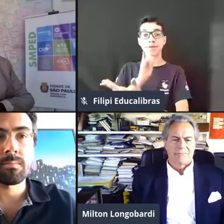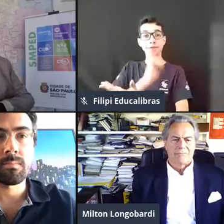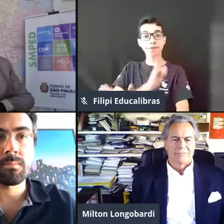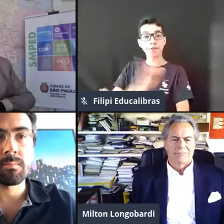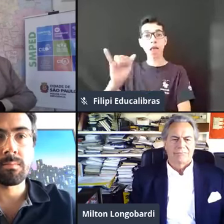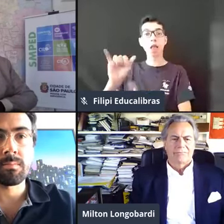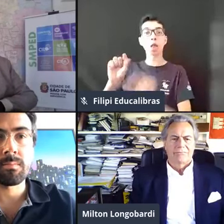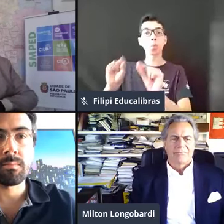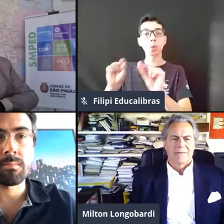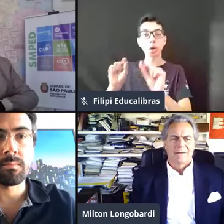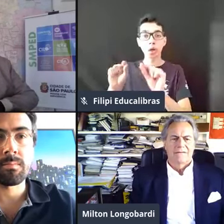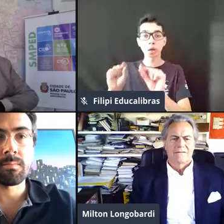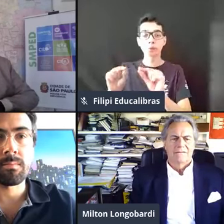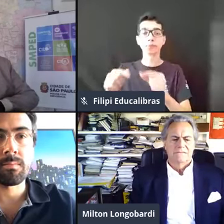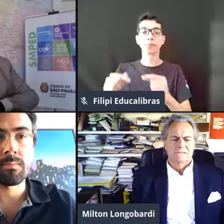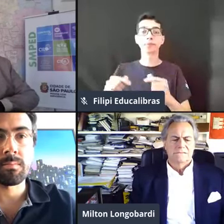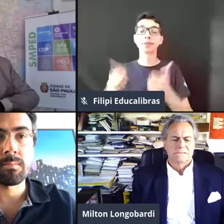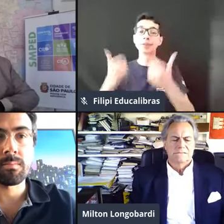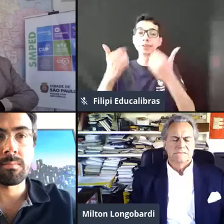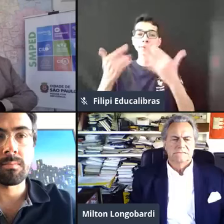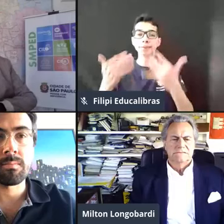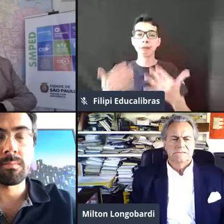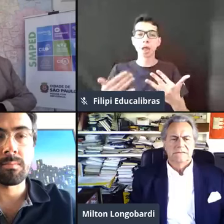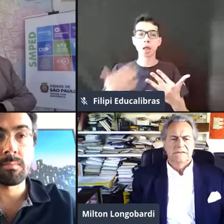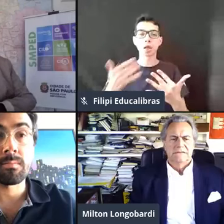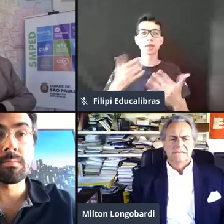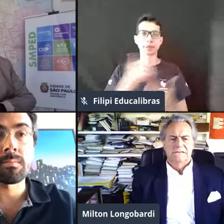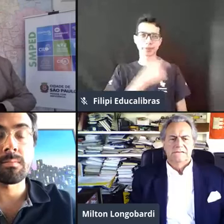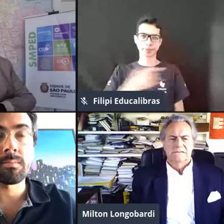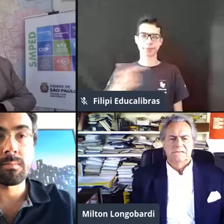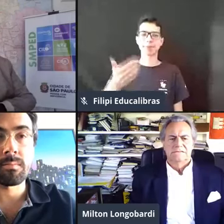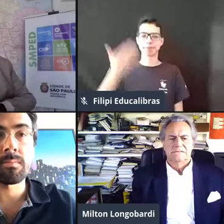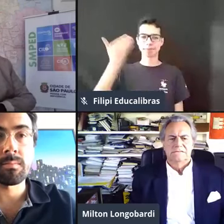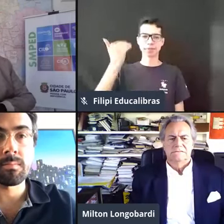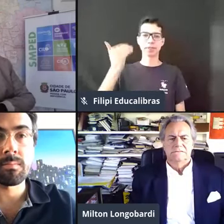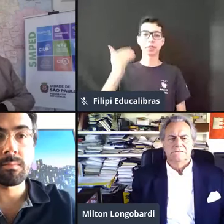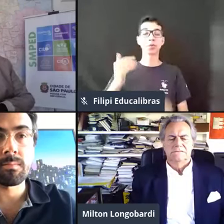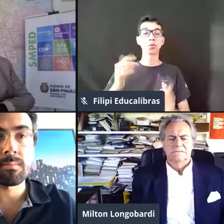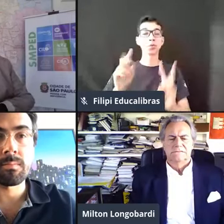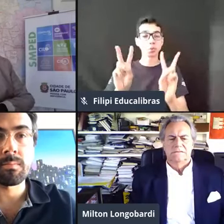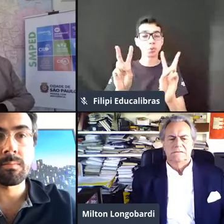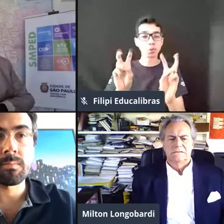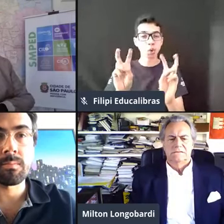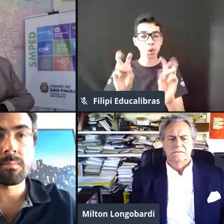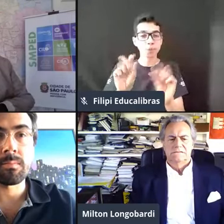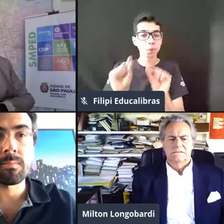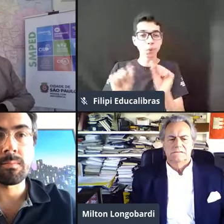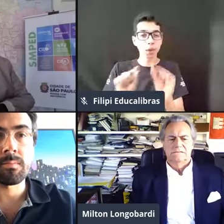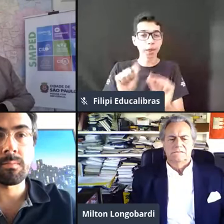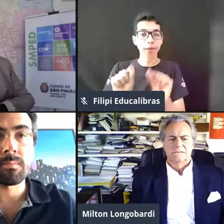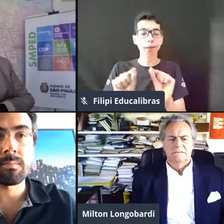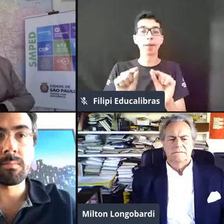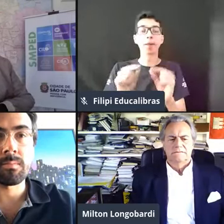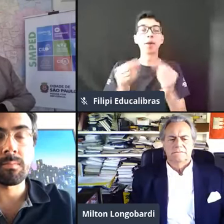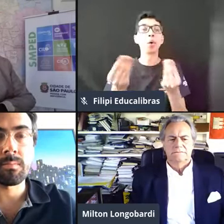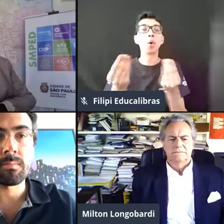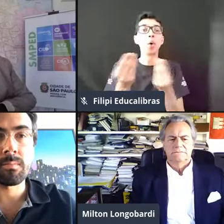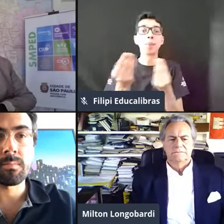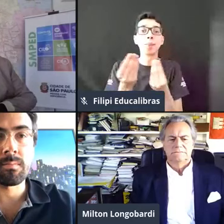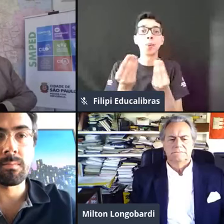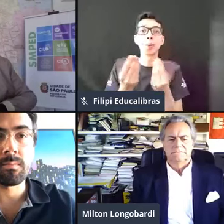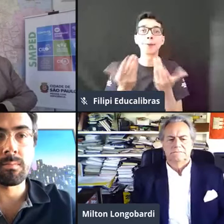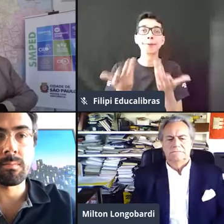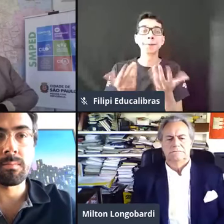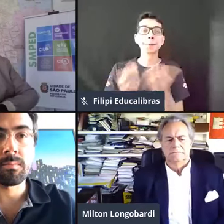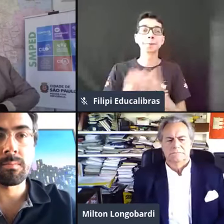Poit, com o Wilson Poit, a semana passada, sobre isso, né? Sobre como as